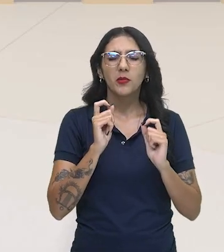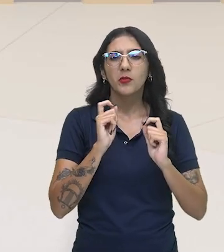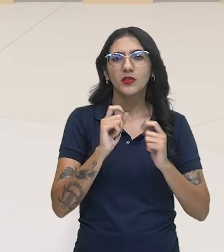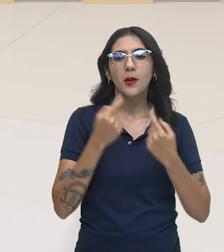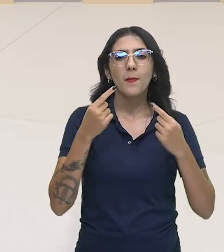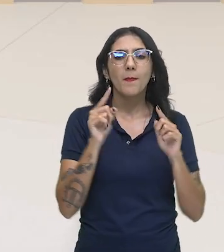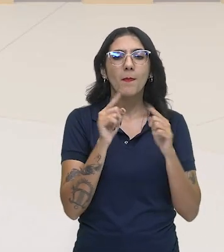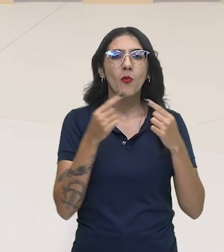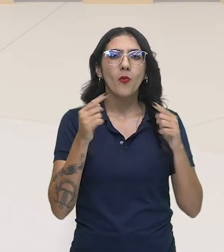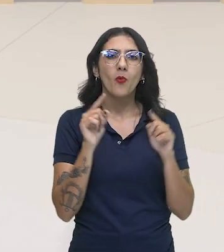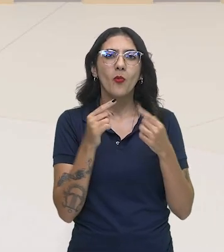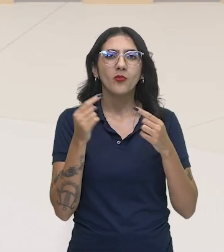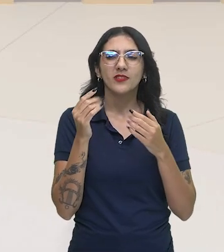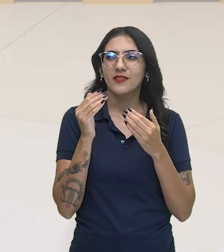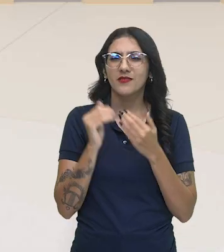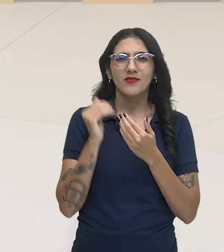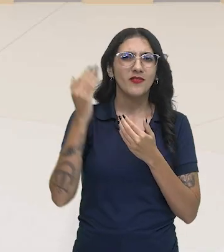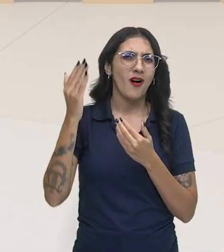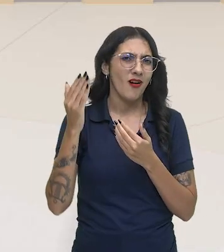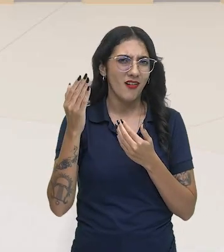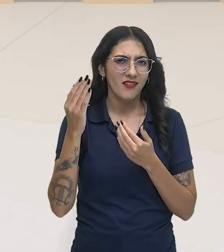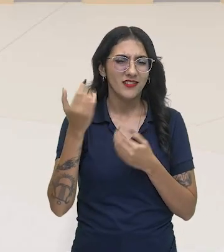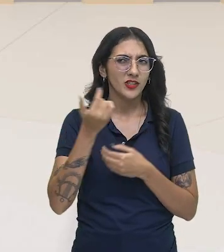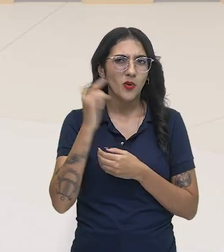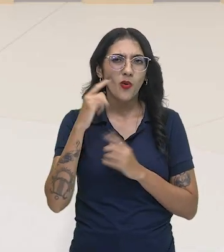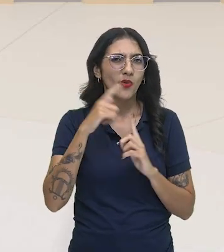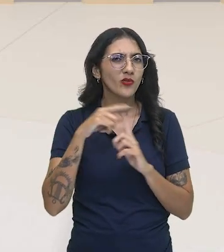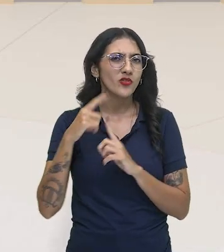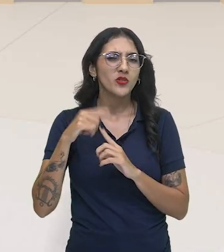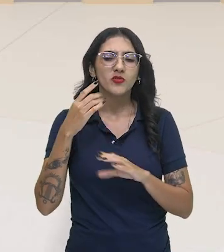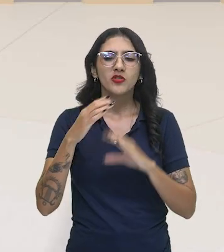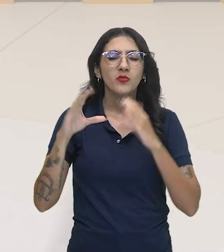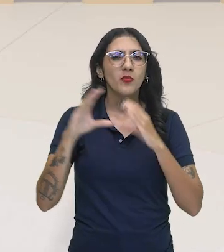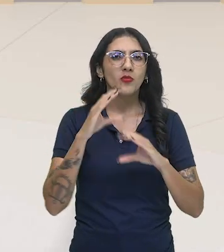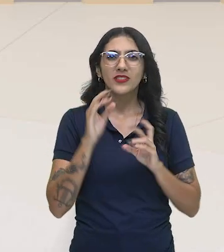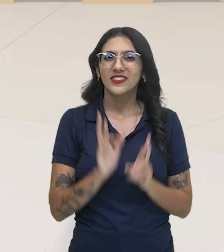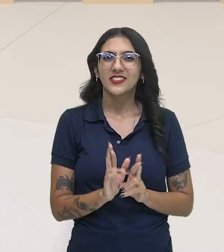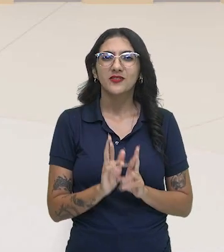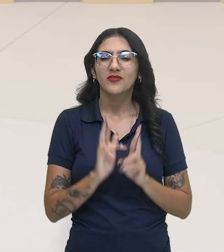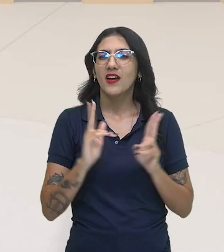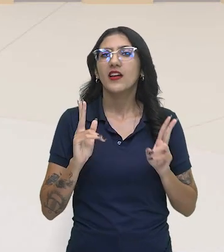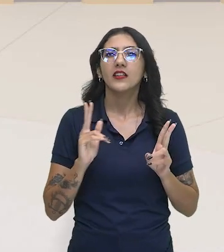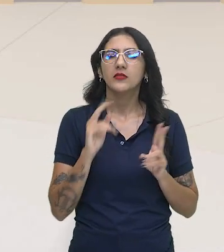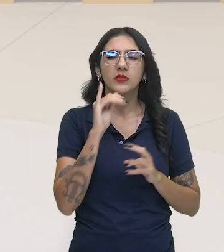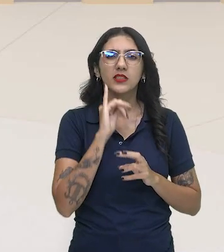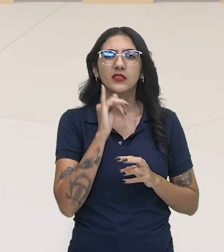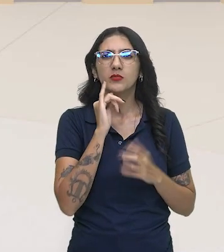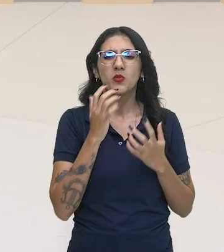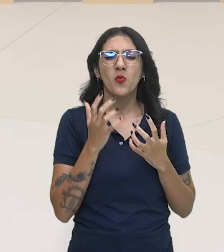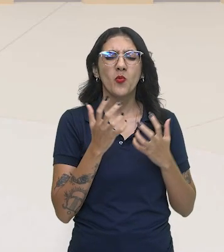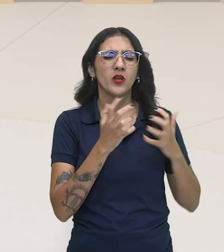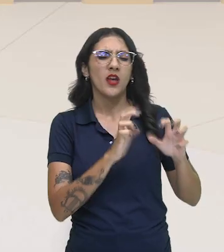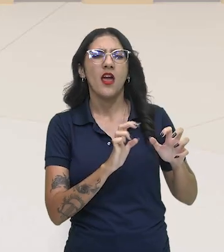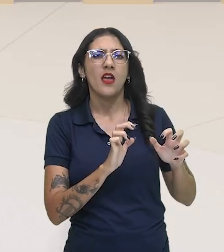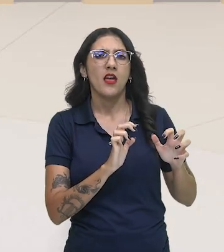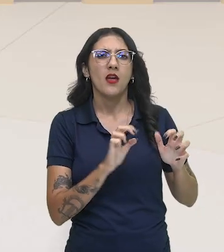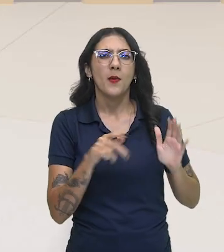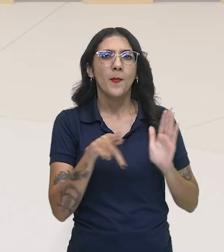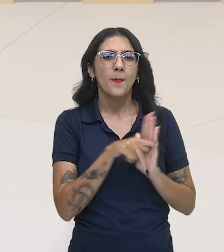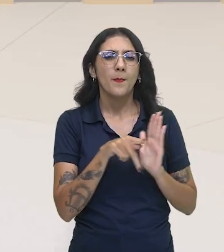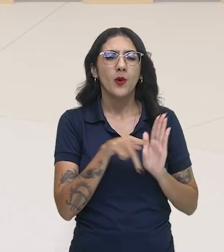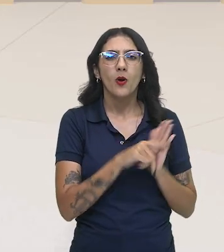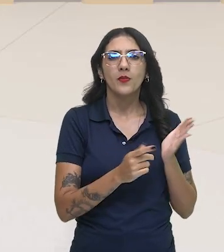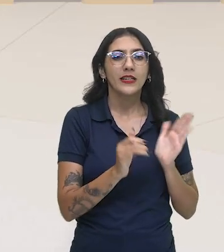indígenas, em música ali do mundo, né, em outros tipos de música ali, negando praticamente, né, a própria referência